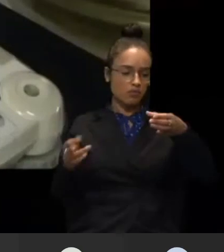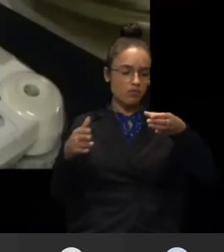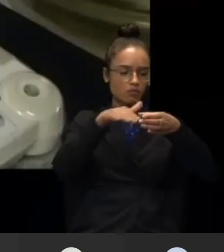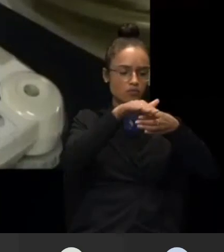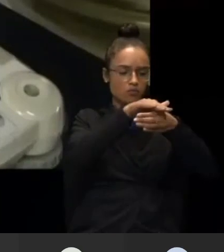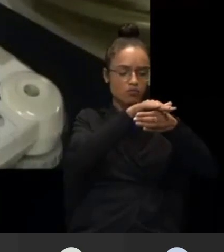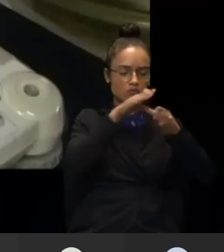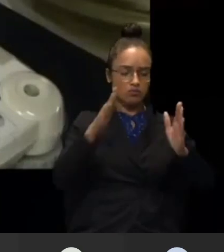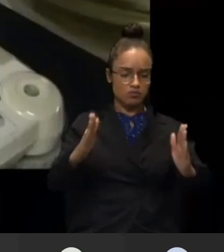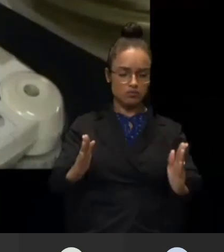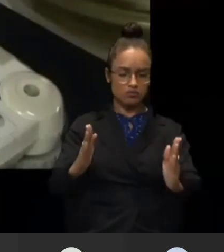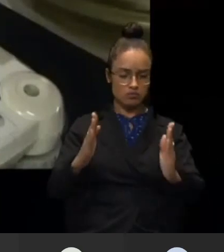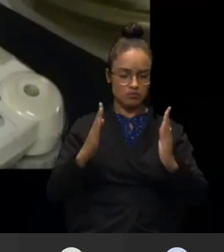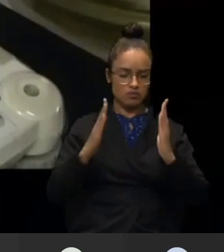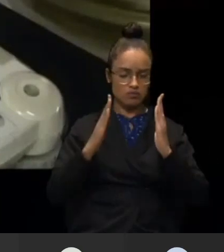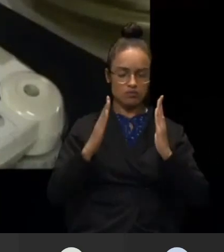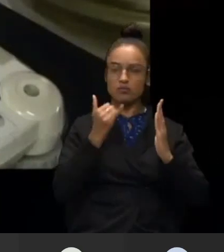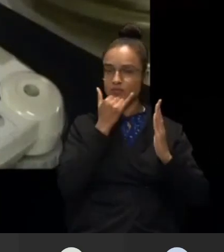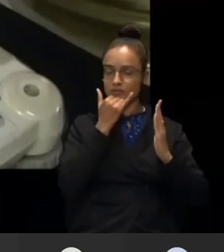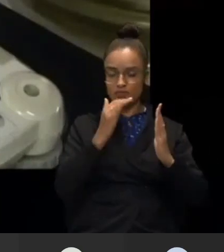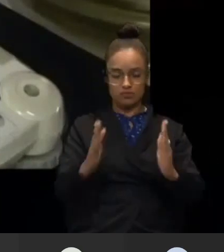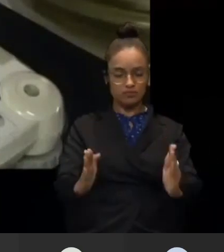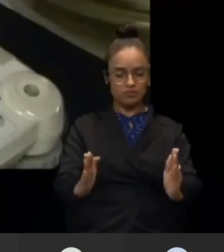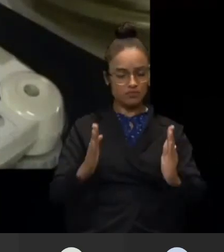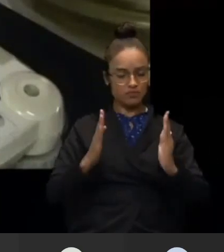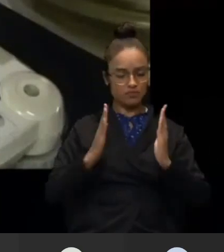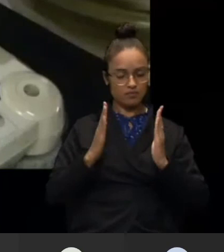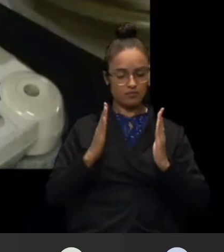atingir, fechar a,